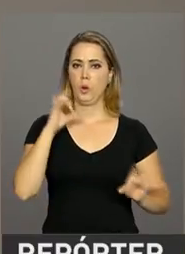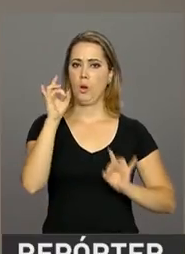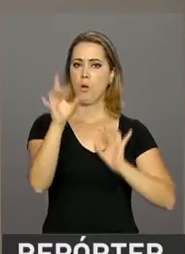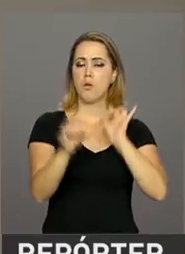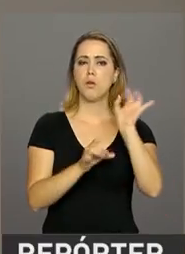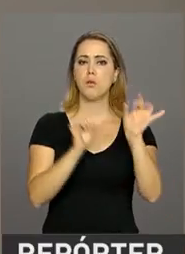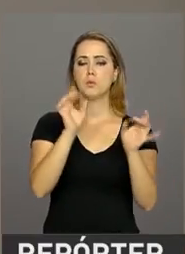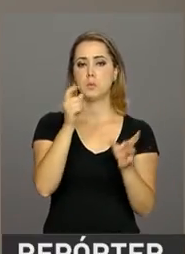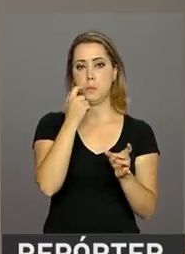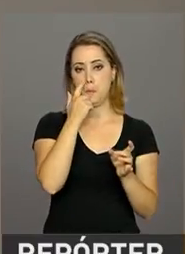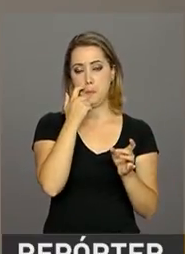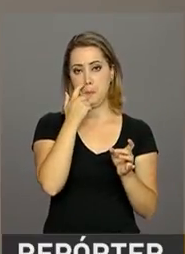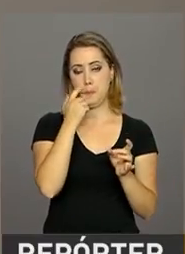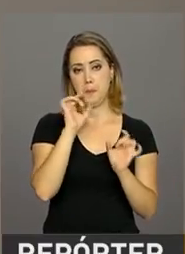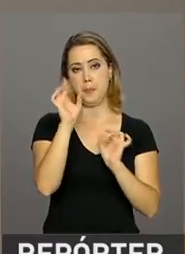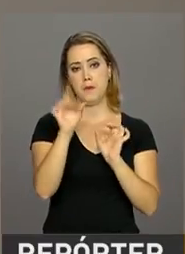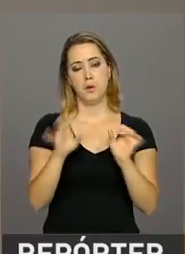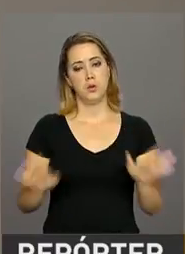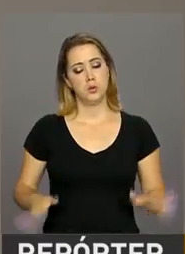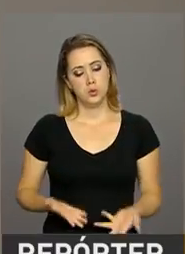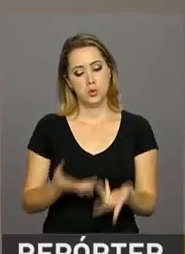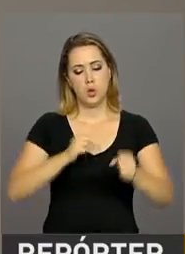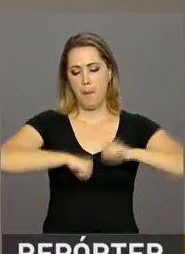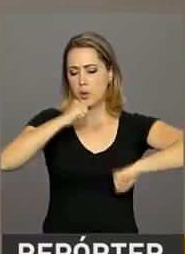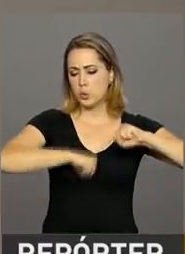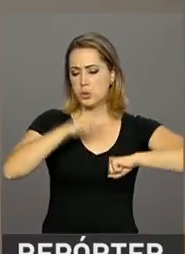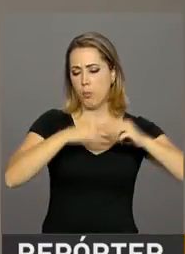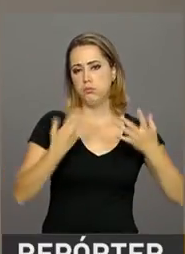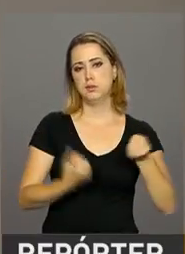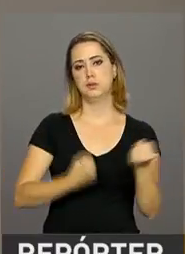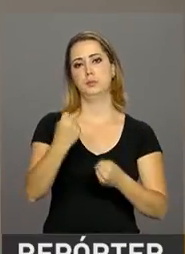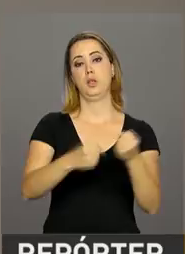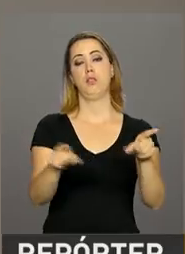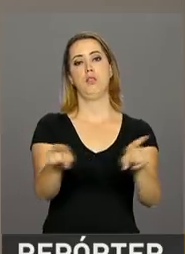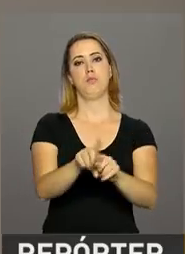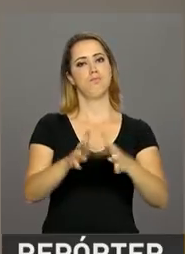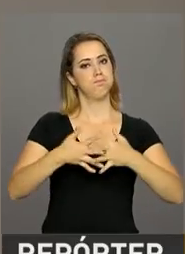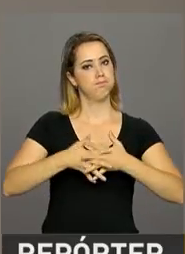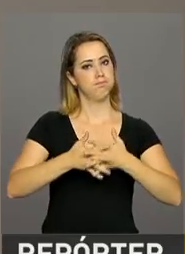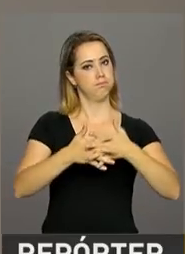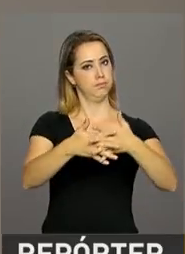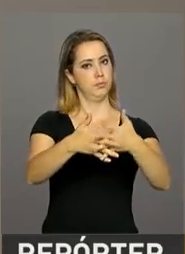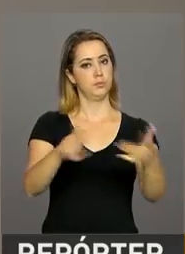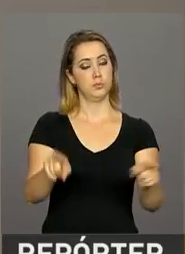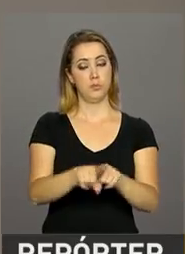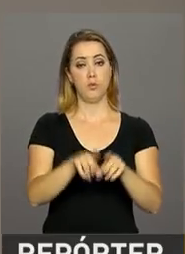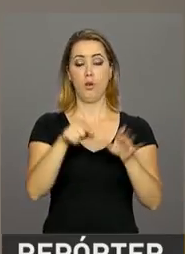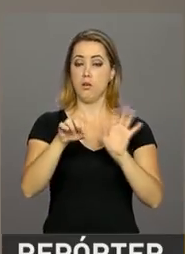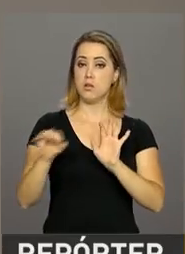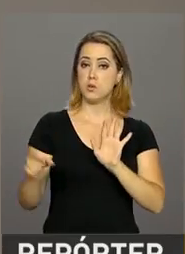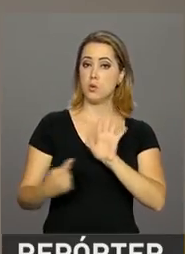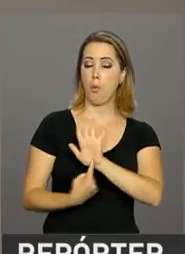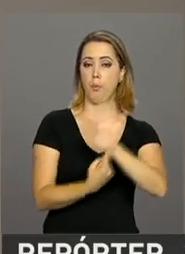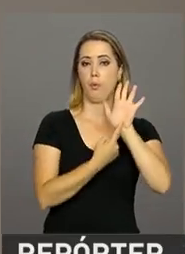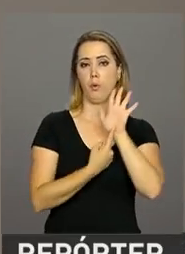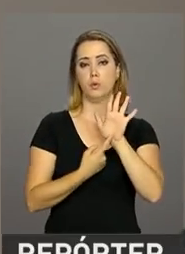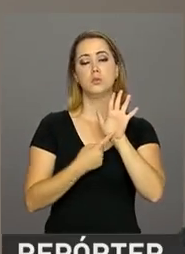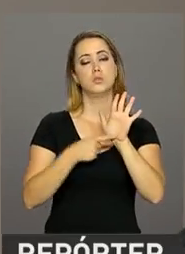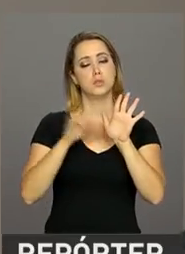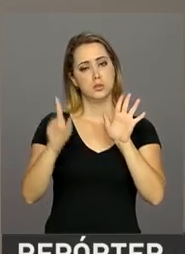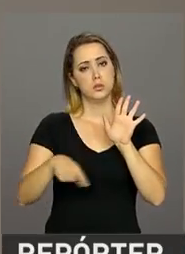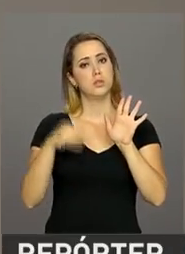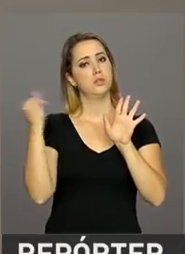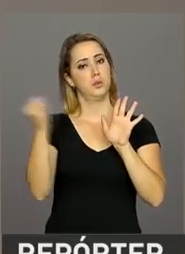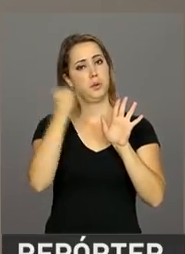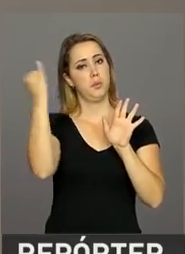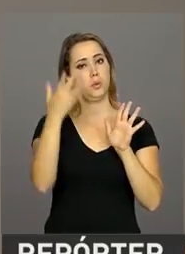especialmente em função da maior produção dos automóveis e também dos caminhões e isso traz Claro impactos positivos